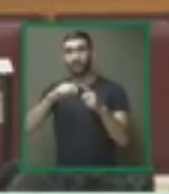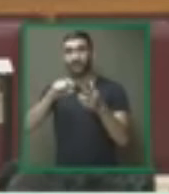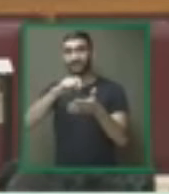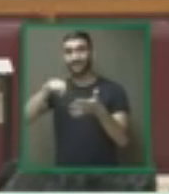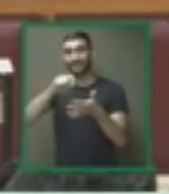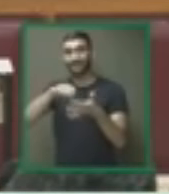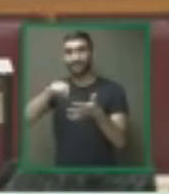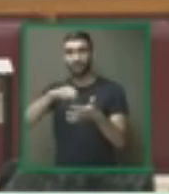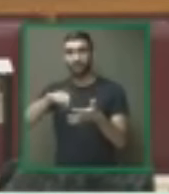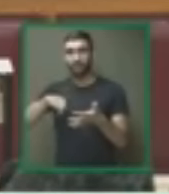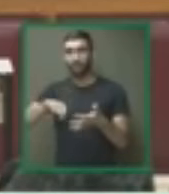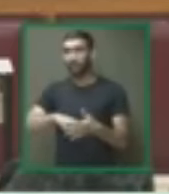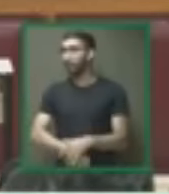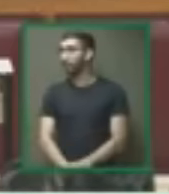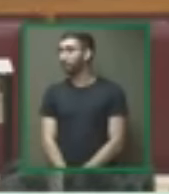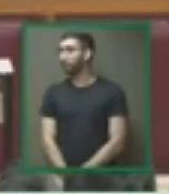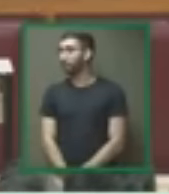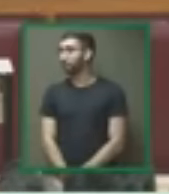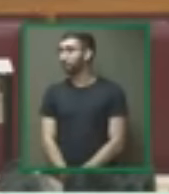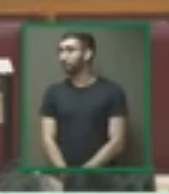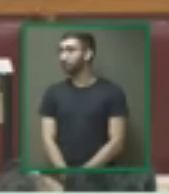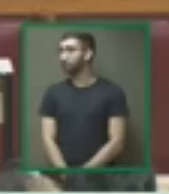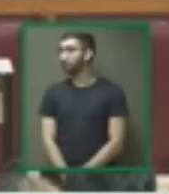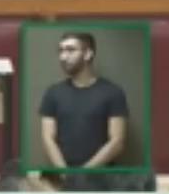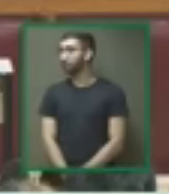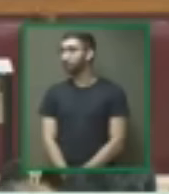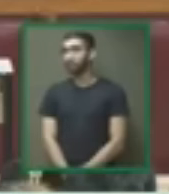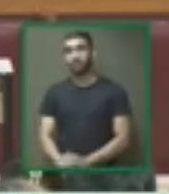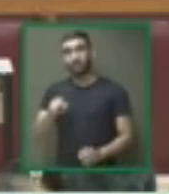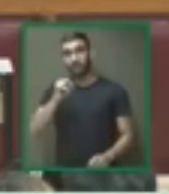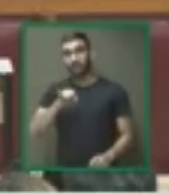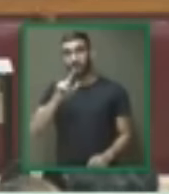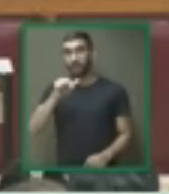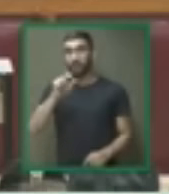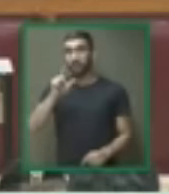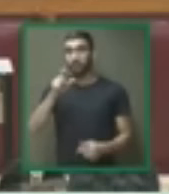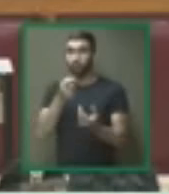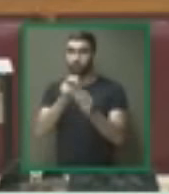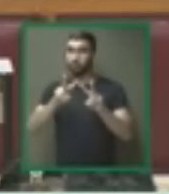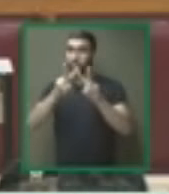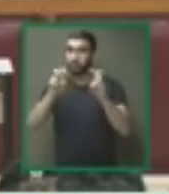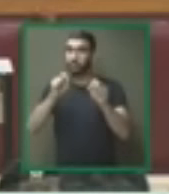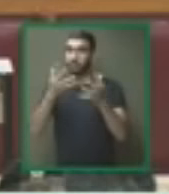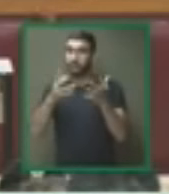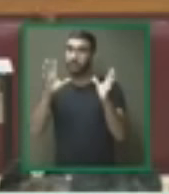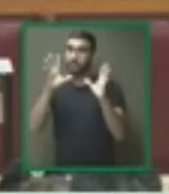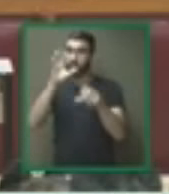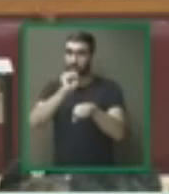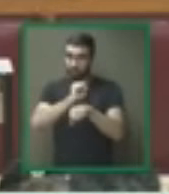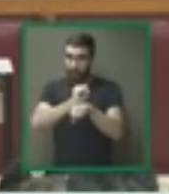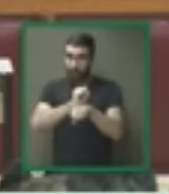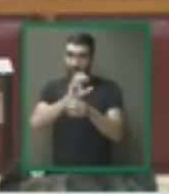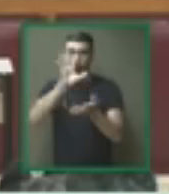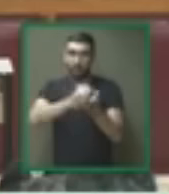escrito. Se o senhor quiser falar, se é algo que o senhor quer que fique registrado no seu interrogatório, o senhor aguarde só